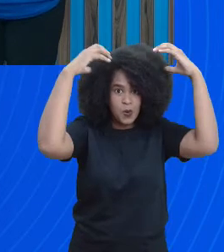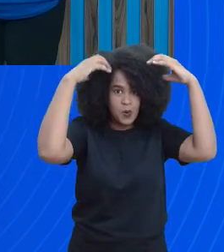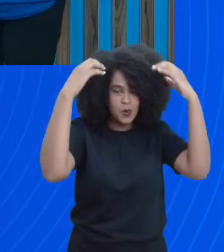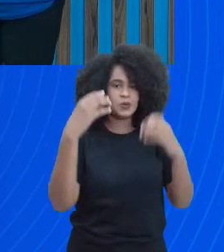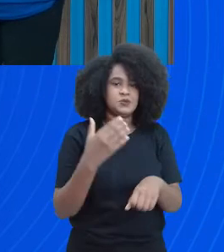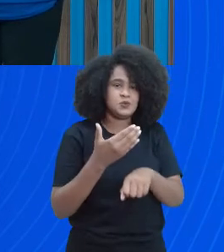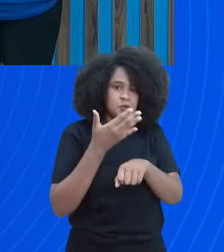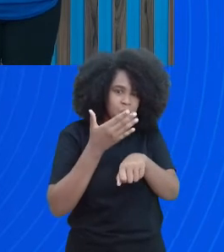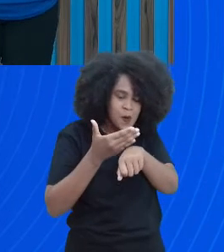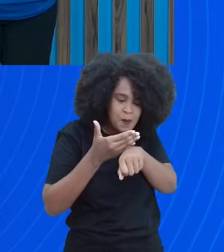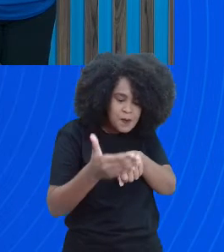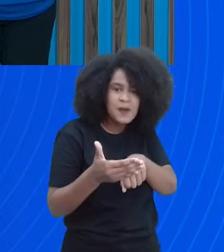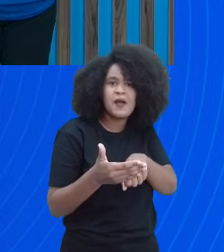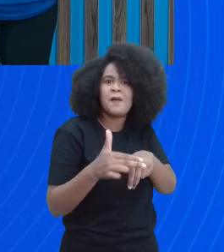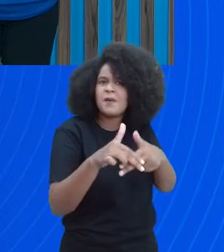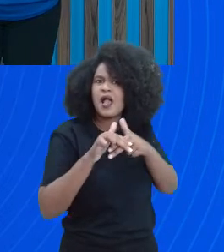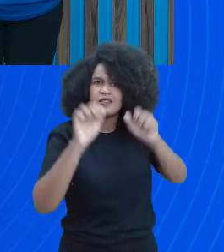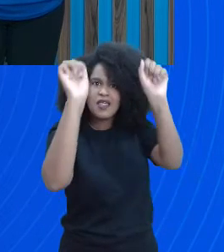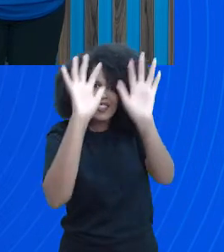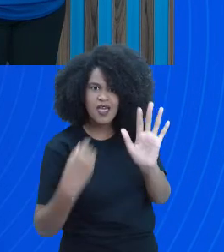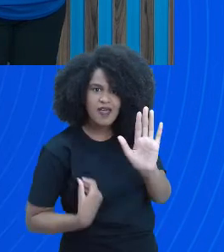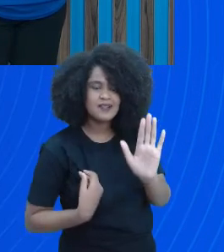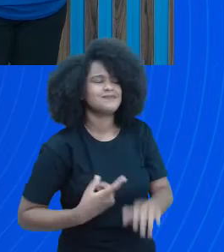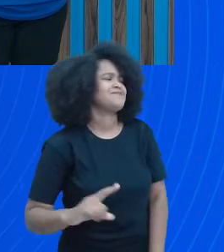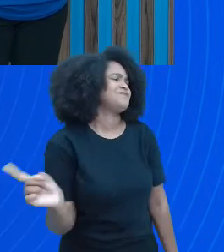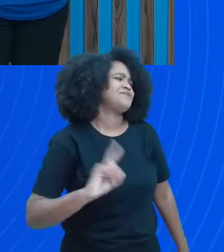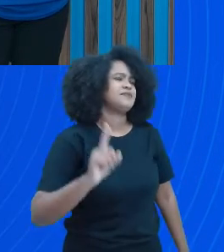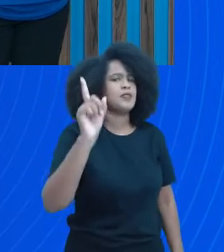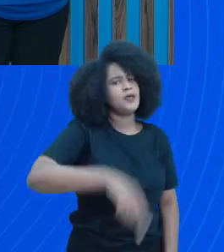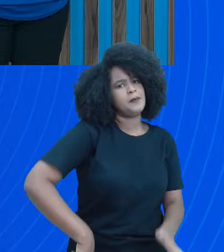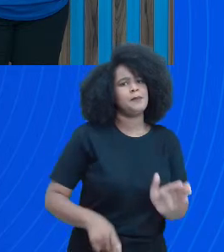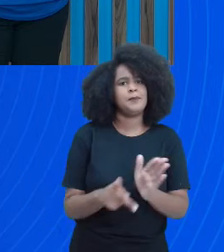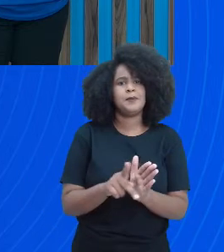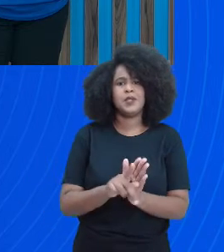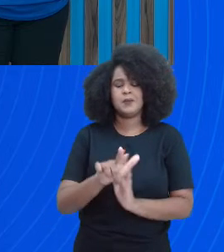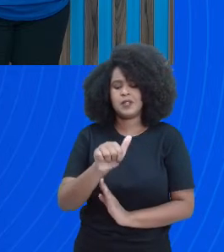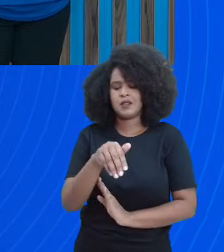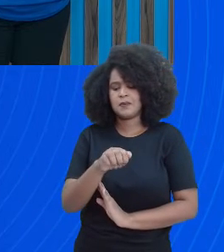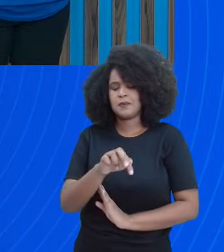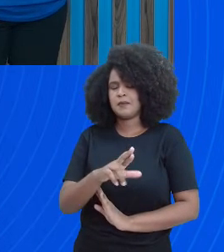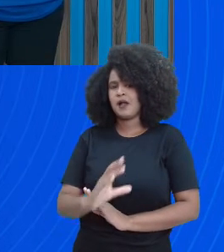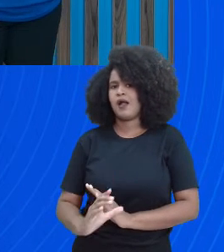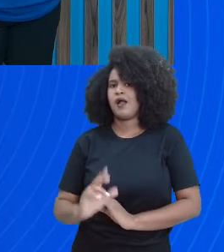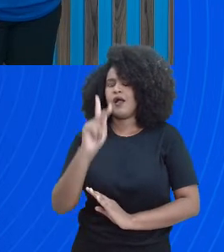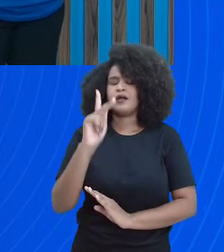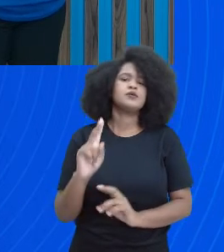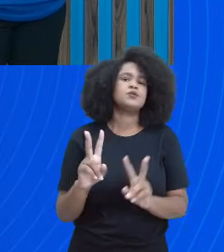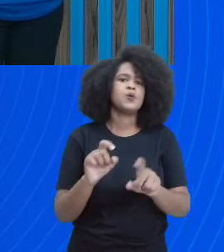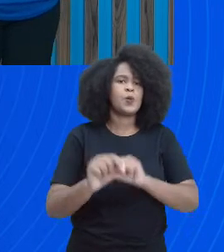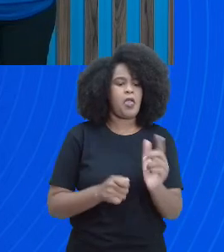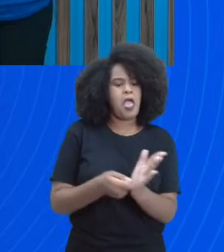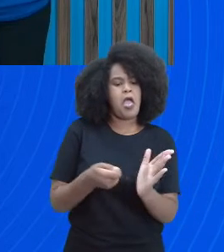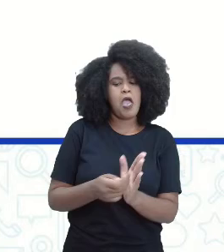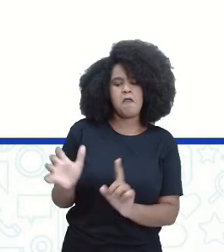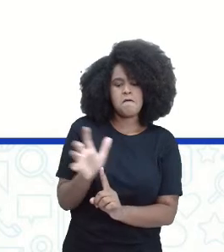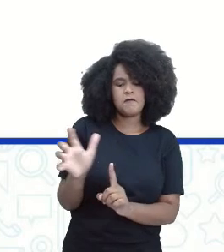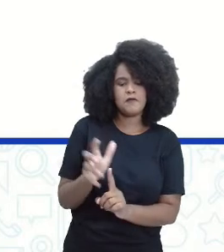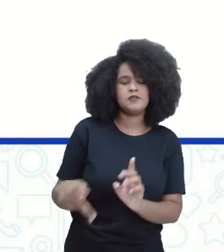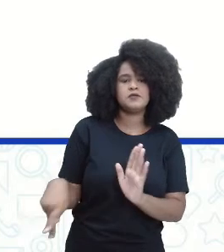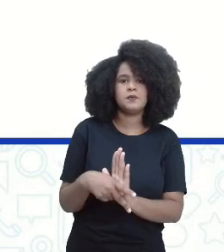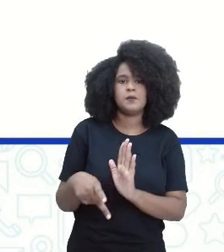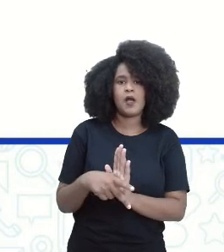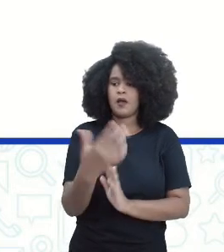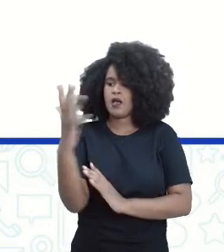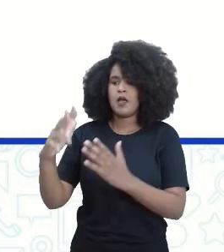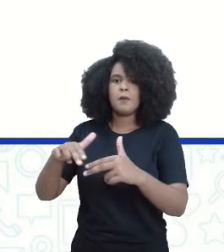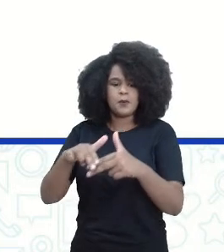neve? Não, né, gente? Aí é Lamarck, né, aquela história de estar na pressão do ambiente, né, características